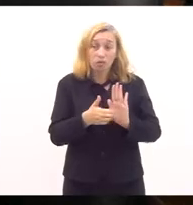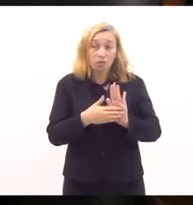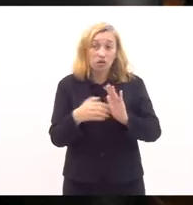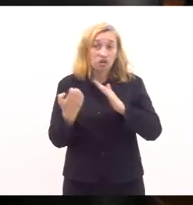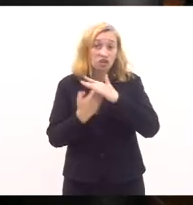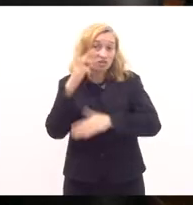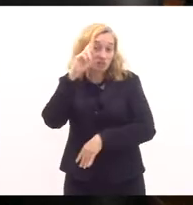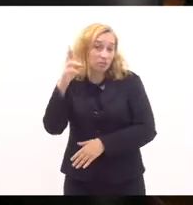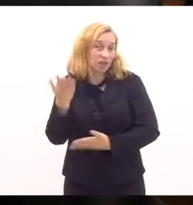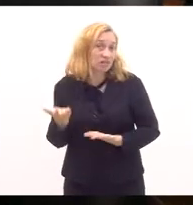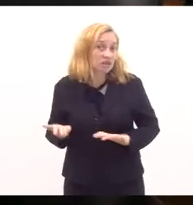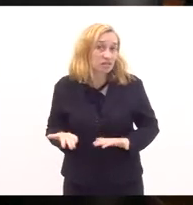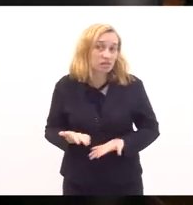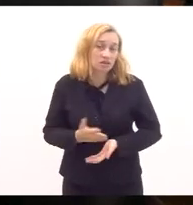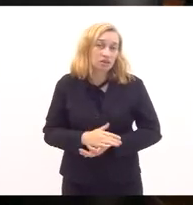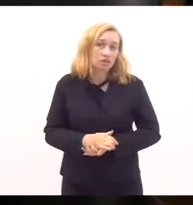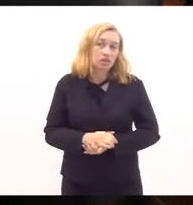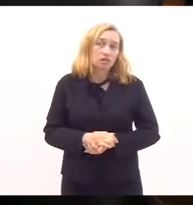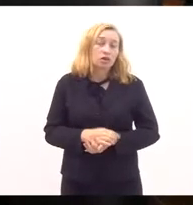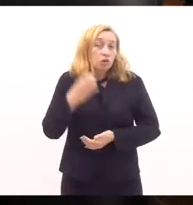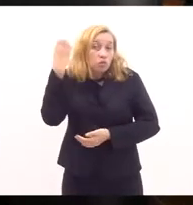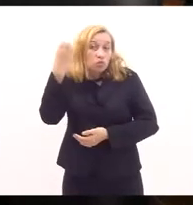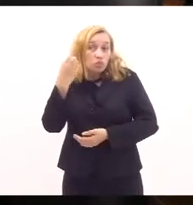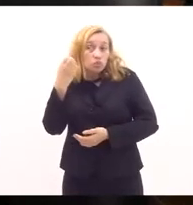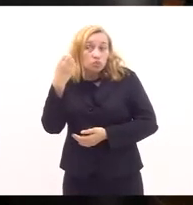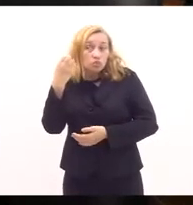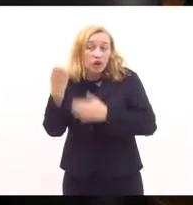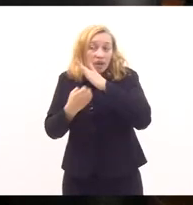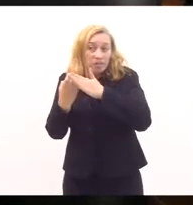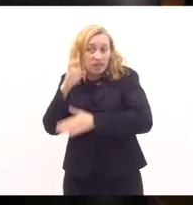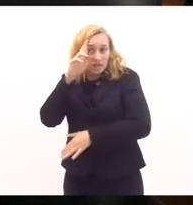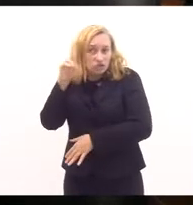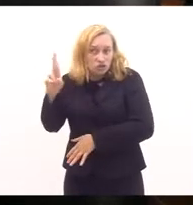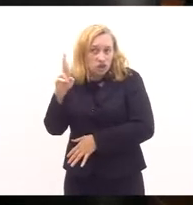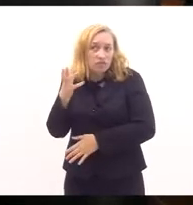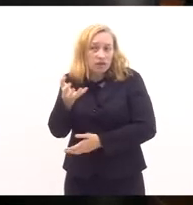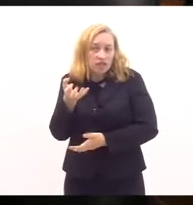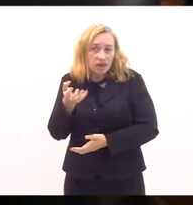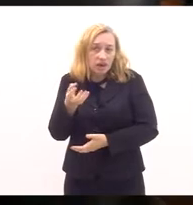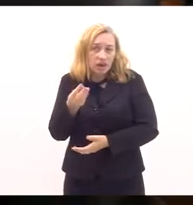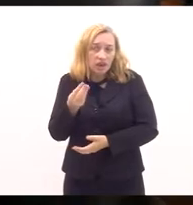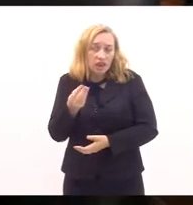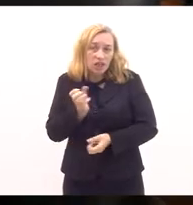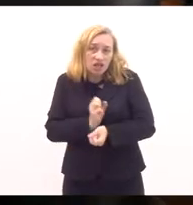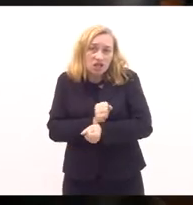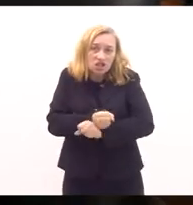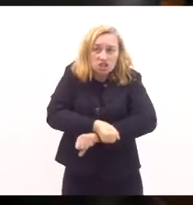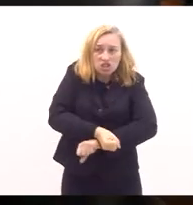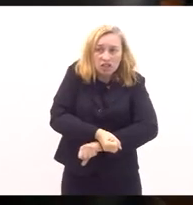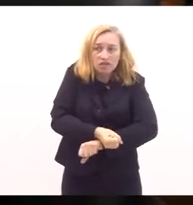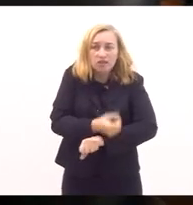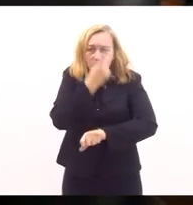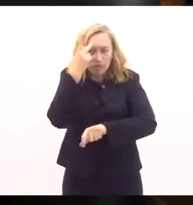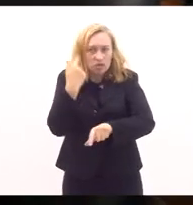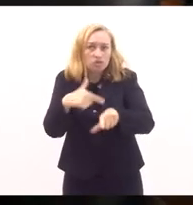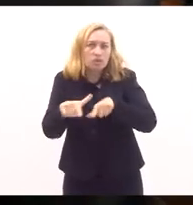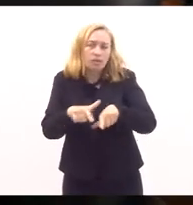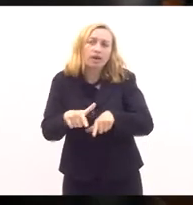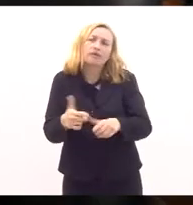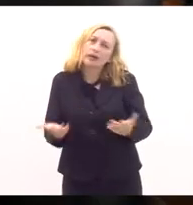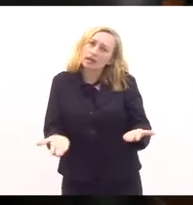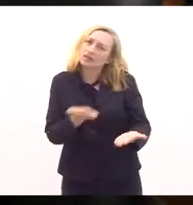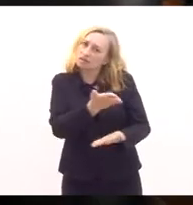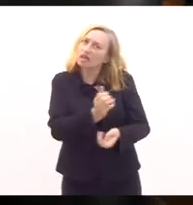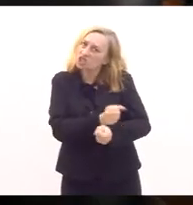empresarial. O empresário quer fazer escravo do trabalhador. Isso é